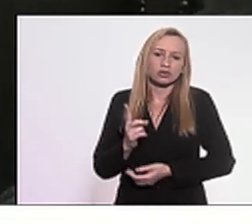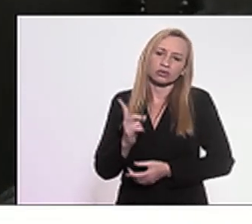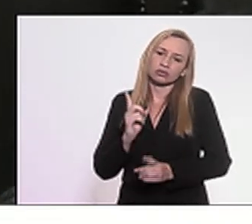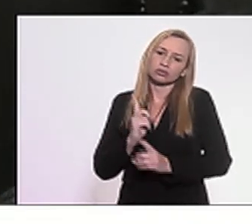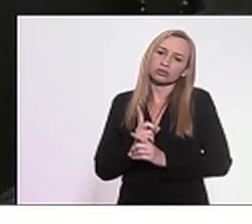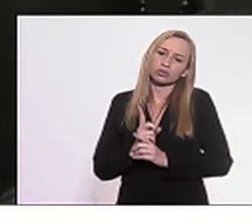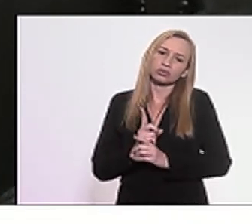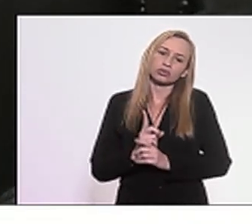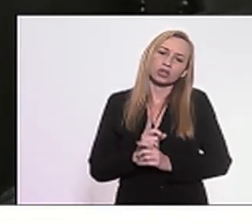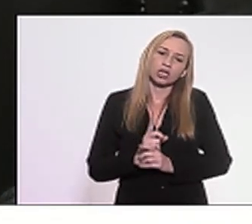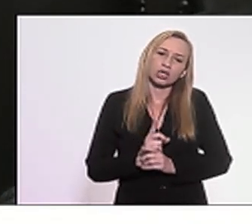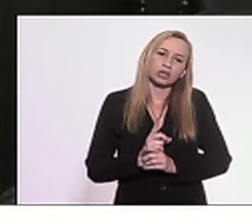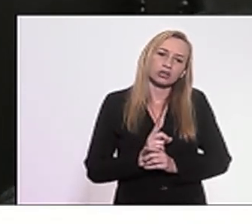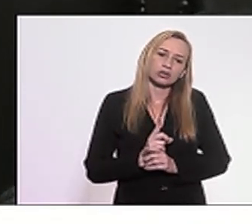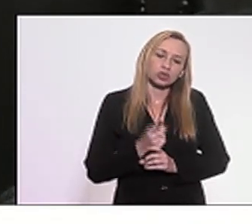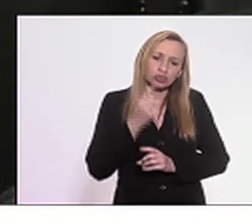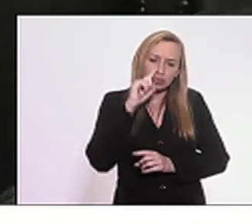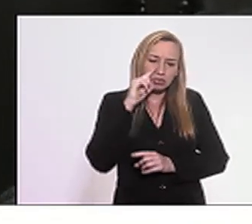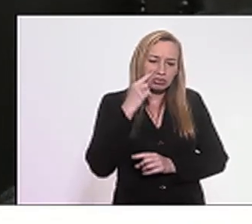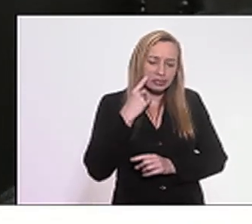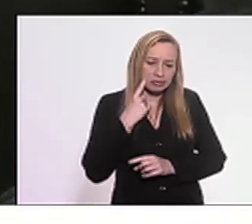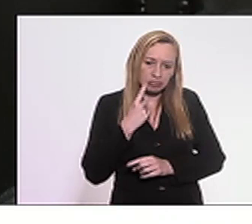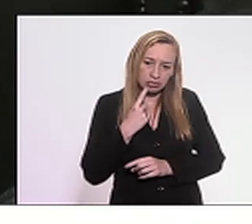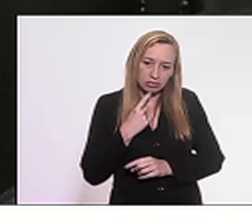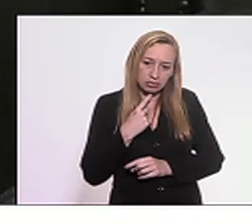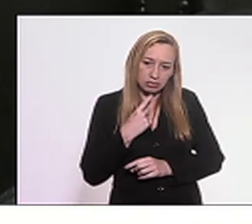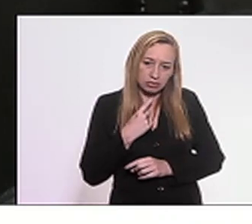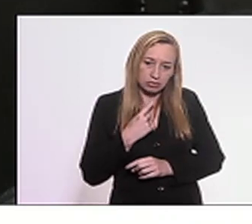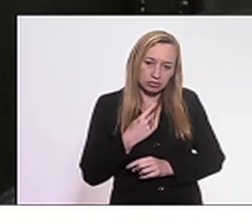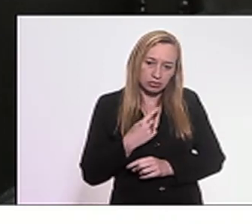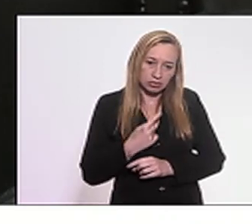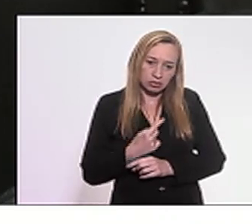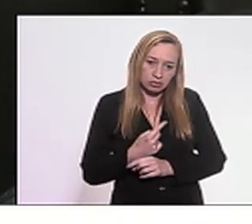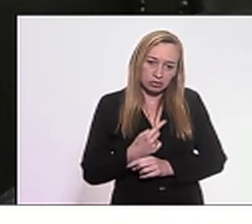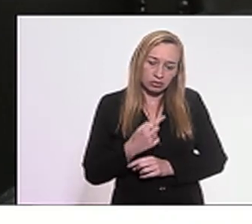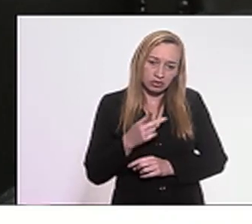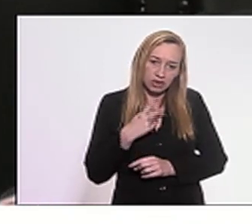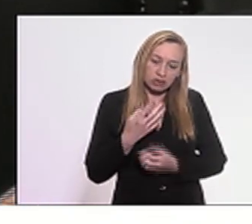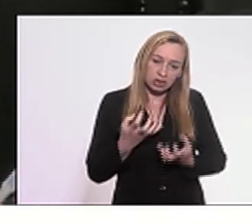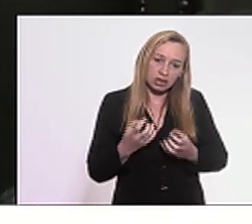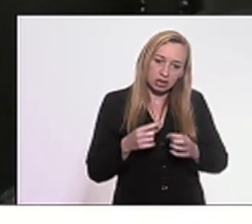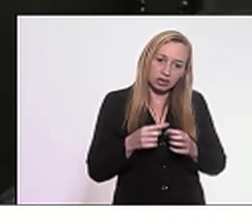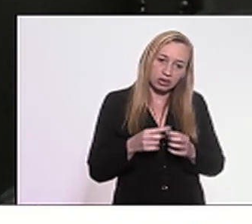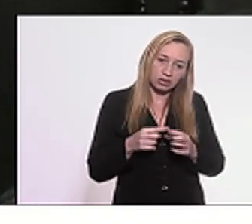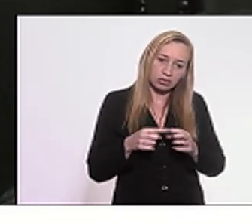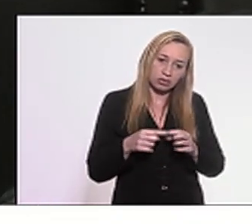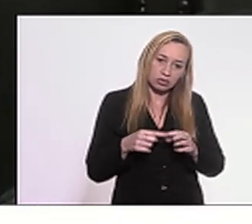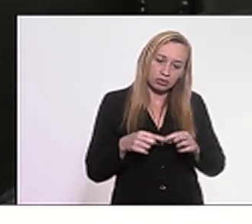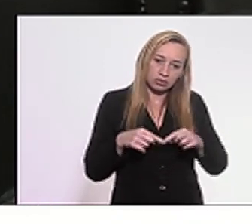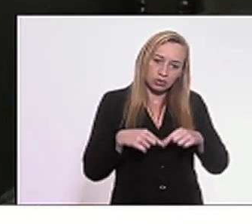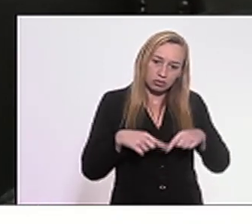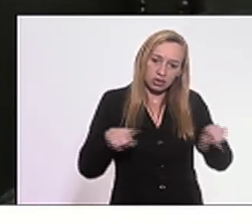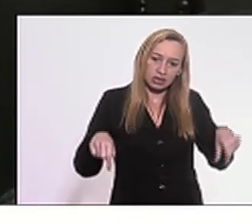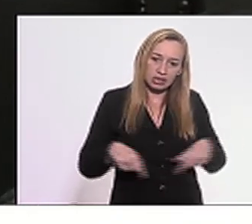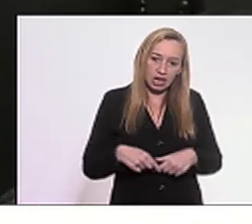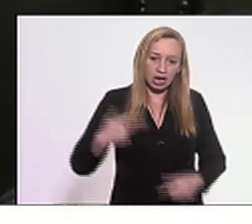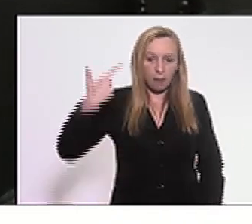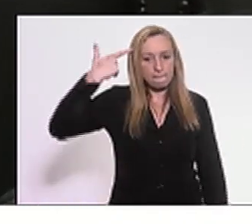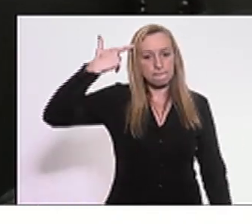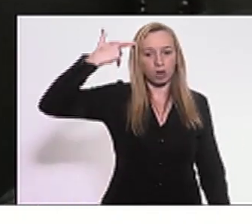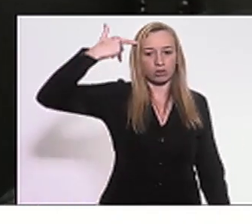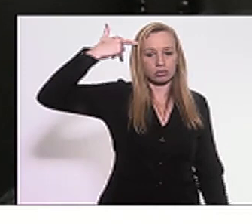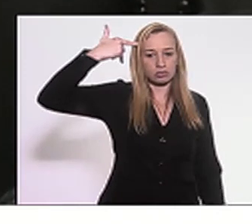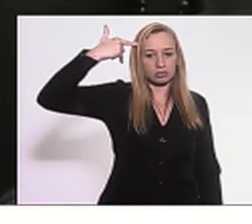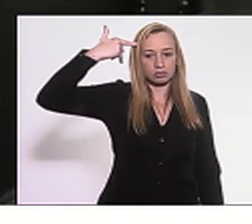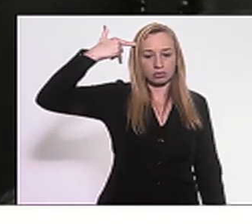encontro, aos prantos, né, dizendo que iria para uma sala, sacar a sua pistola e encerrar a sua vida naquele